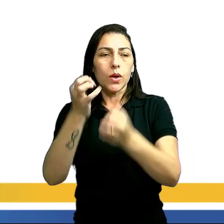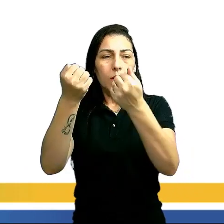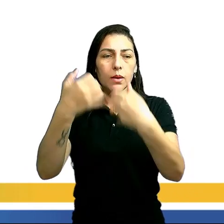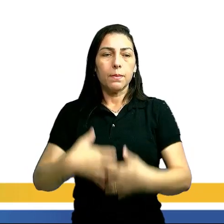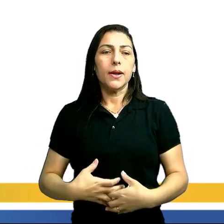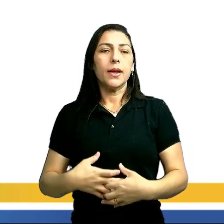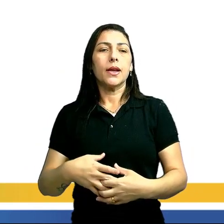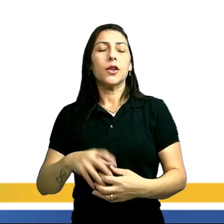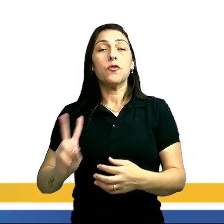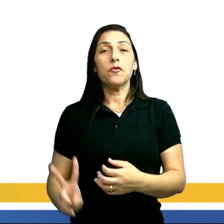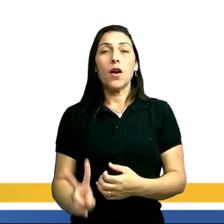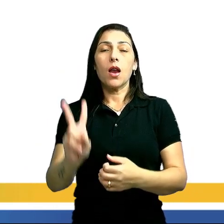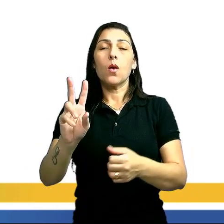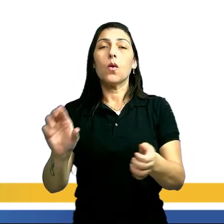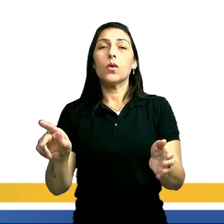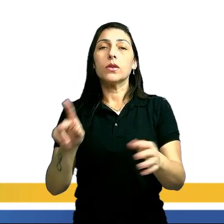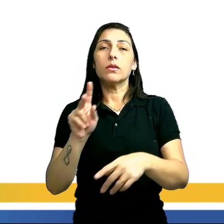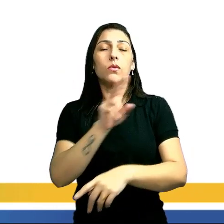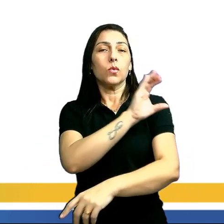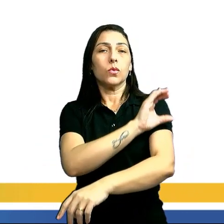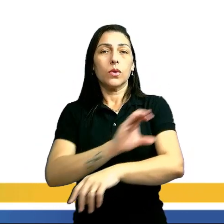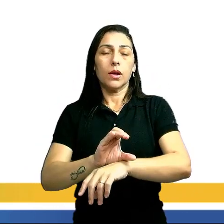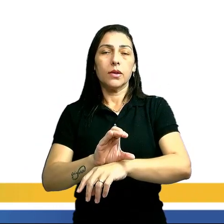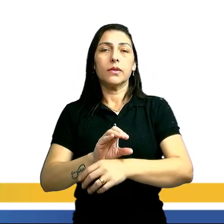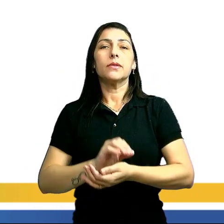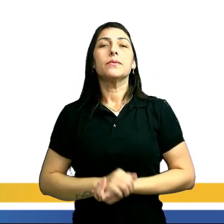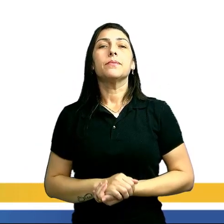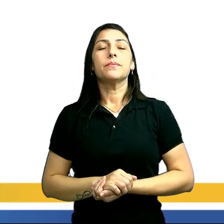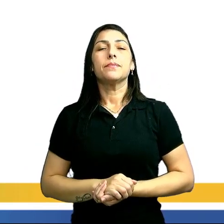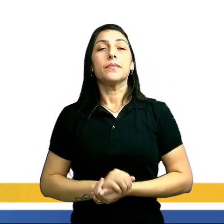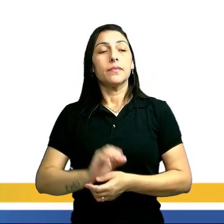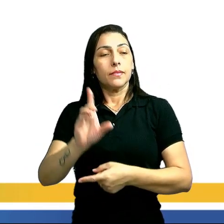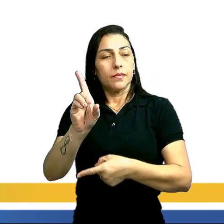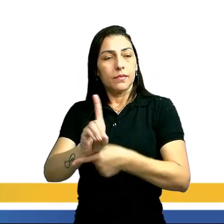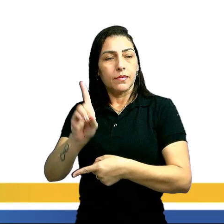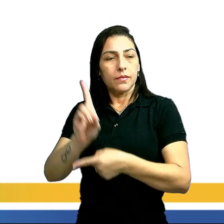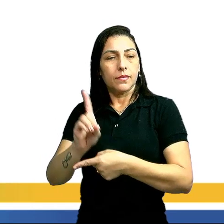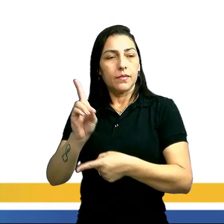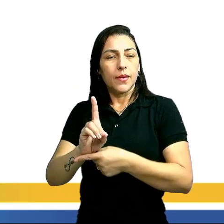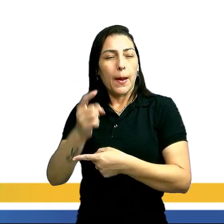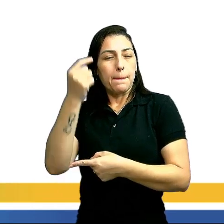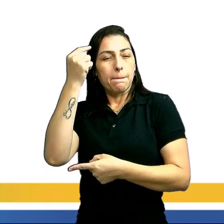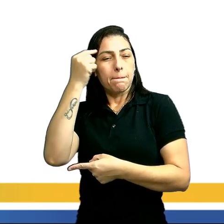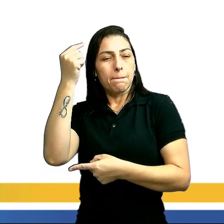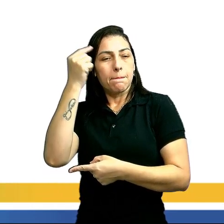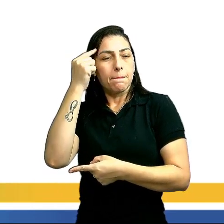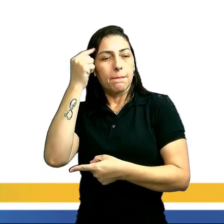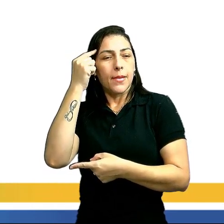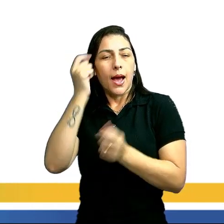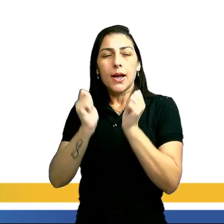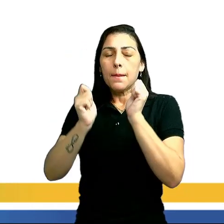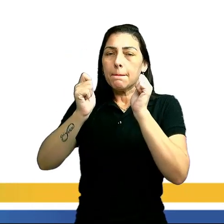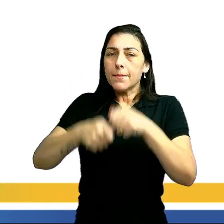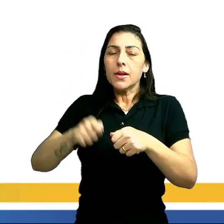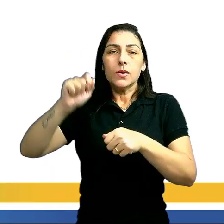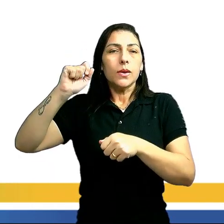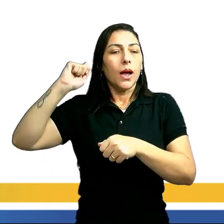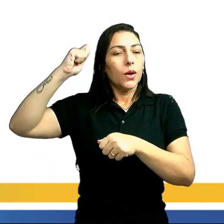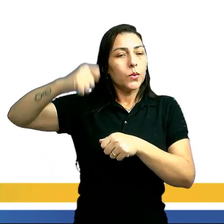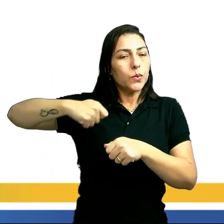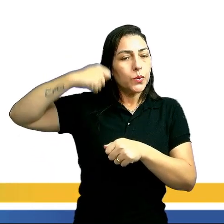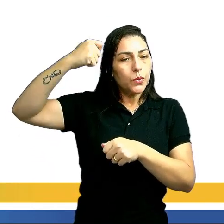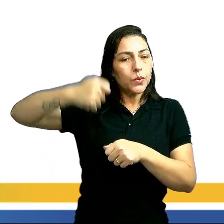determina a consolidação de valores culturais. Letra D. Reflexão sobre a